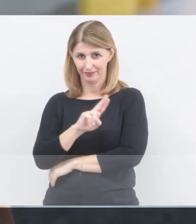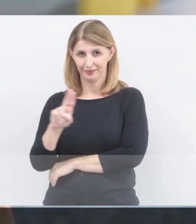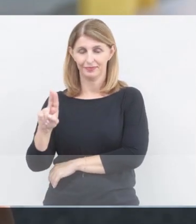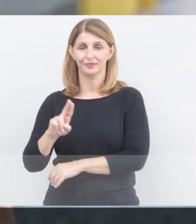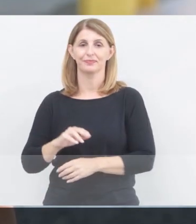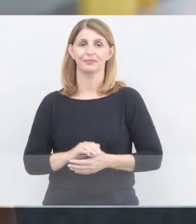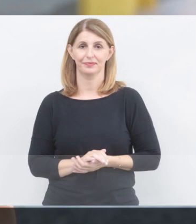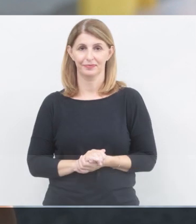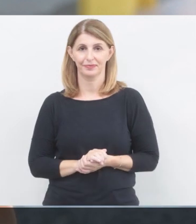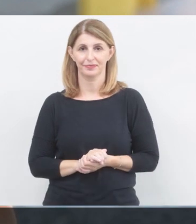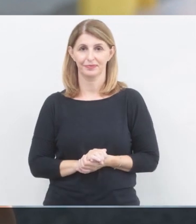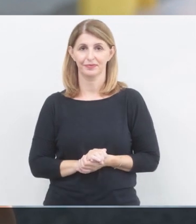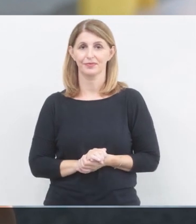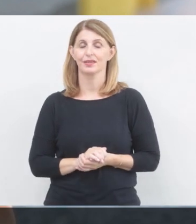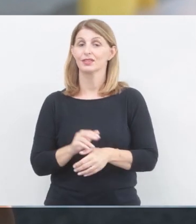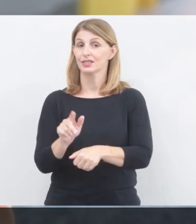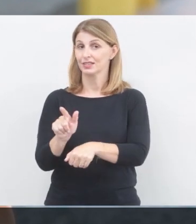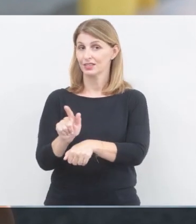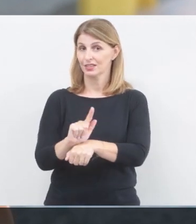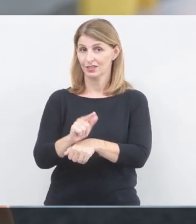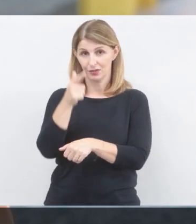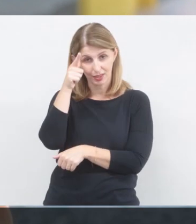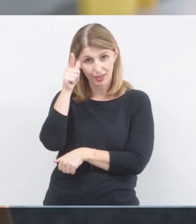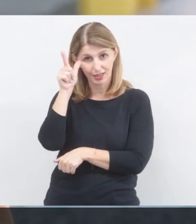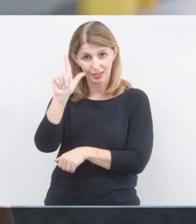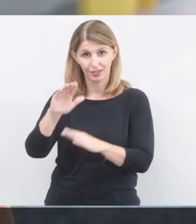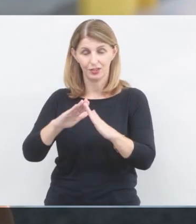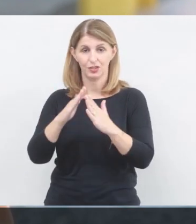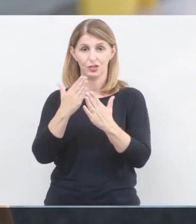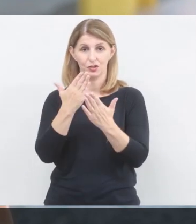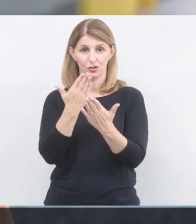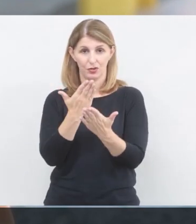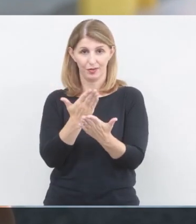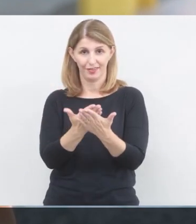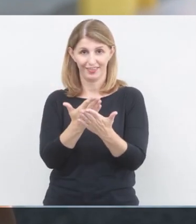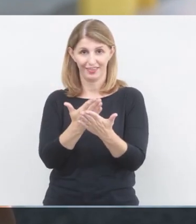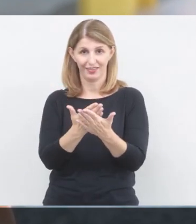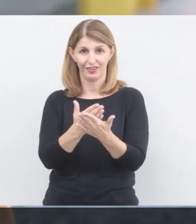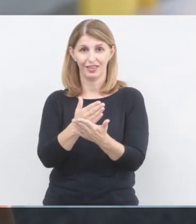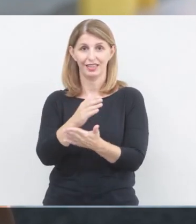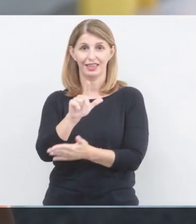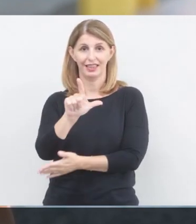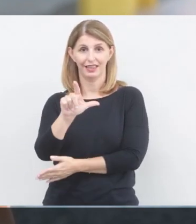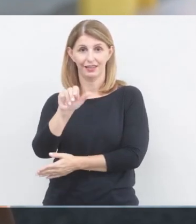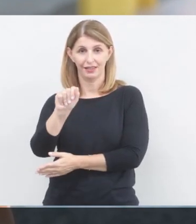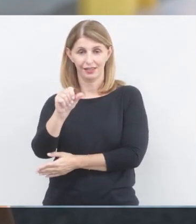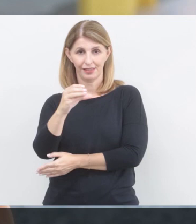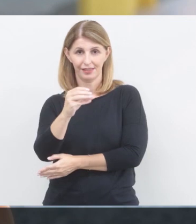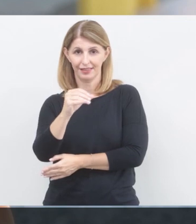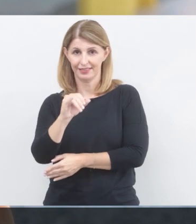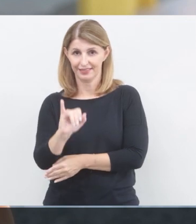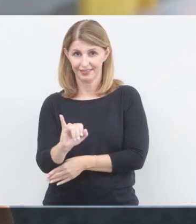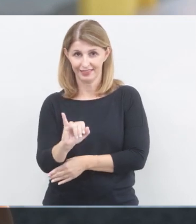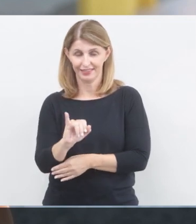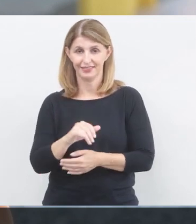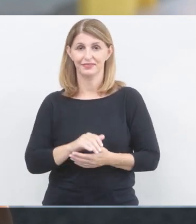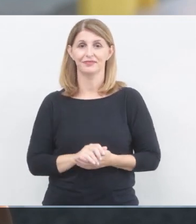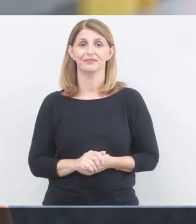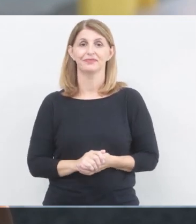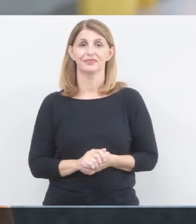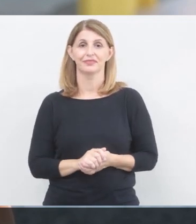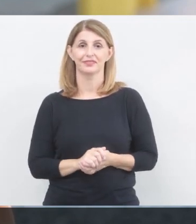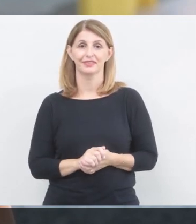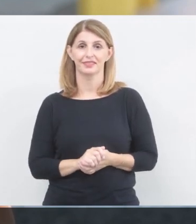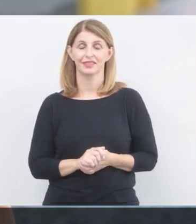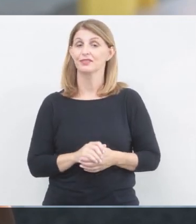é gestora, né, da Escola Municipal, professora Laci Luiza da Cruz